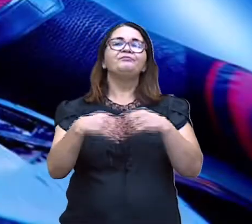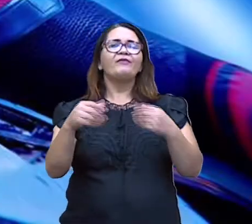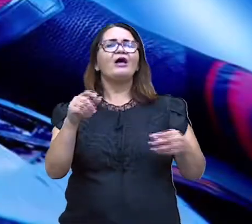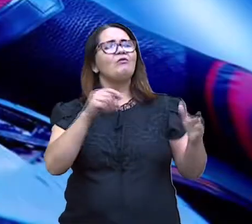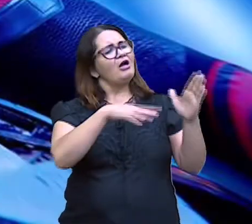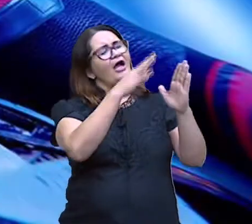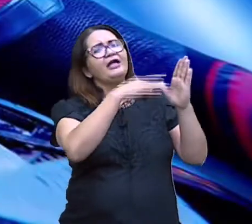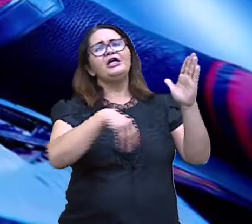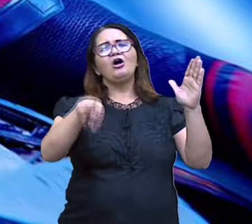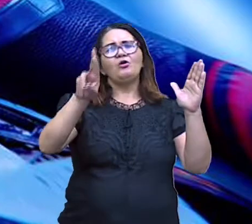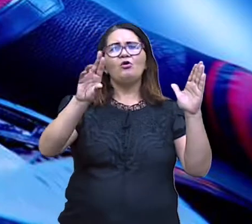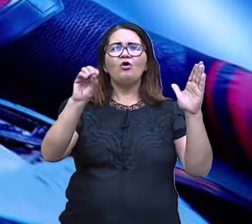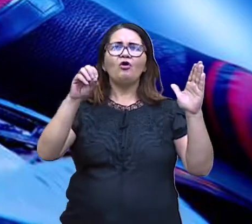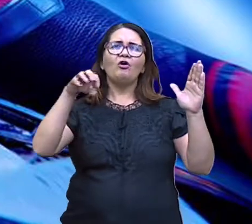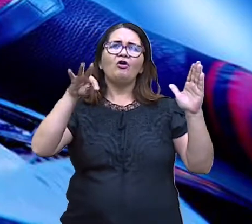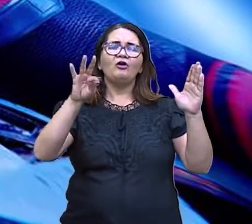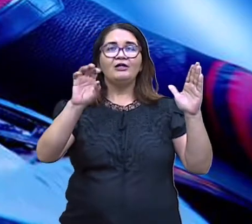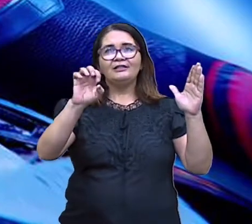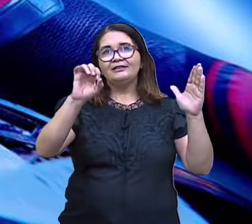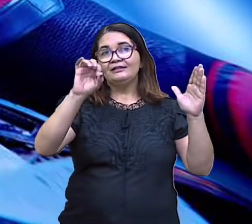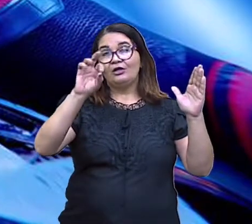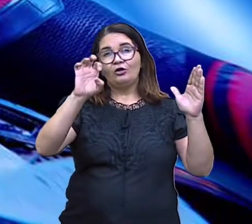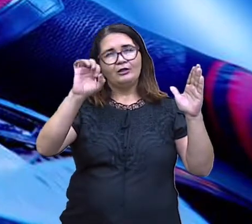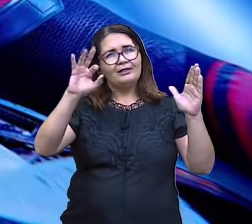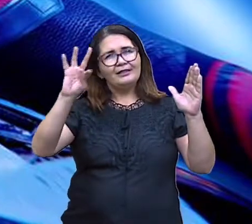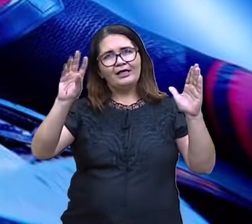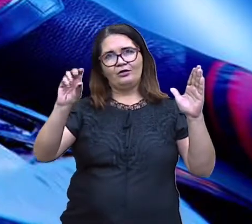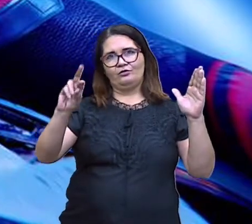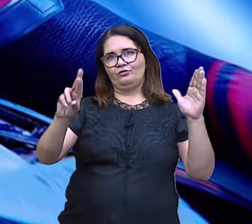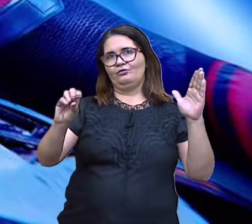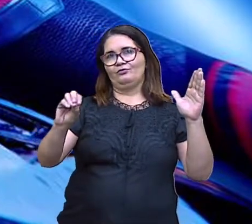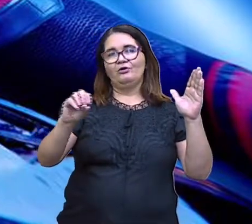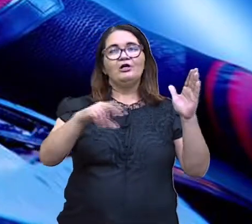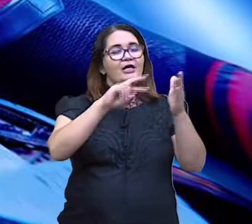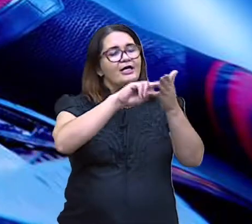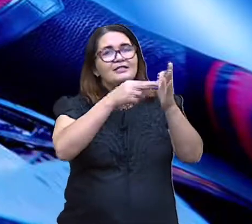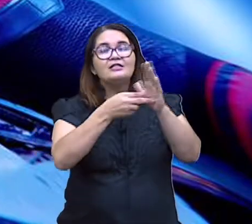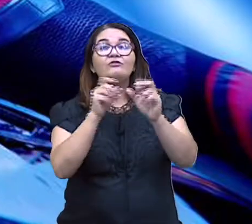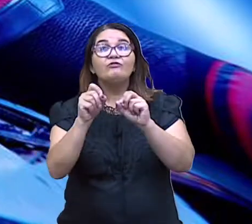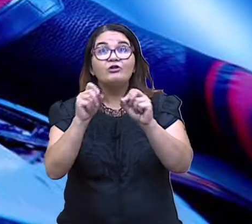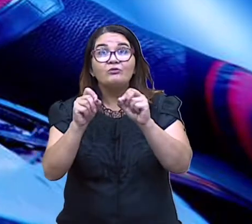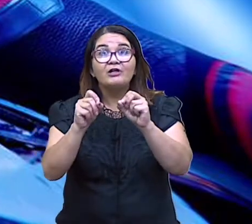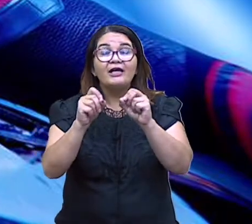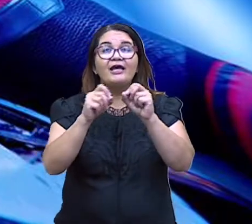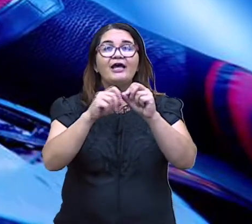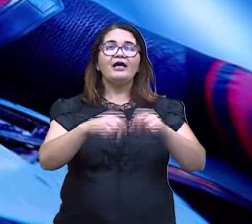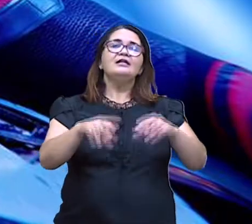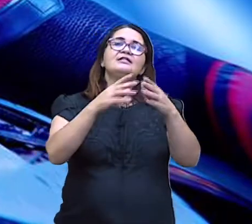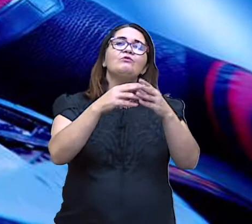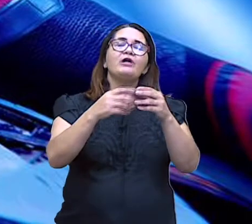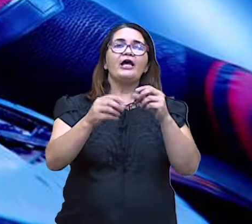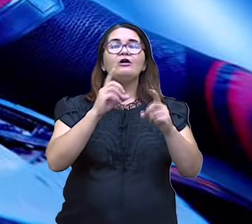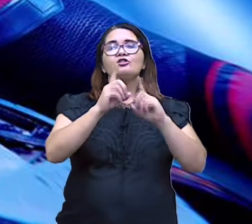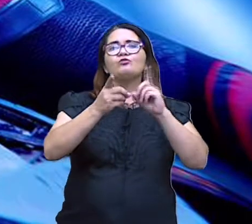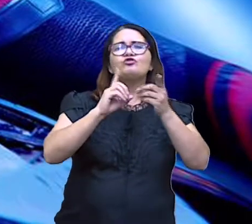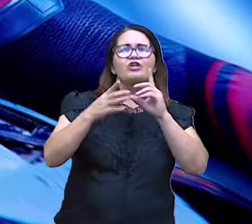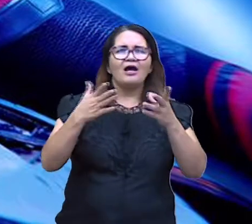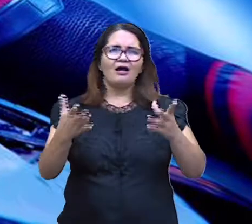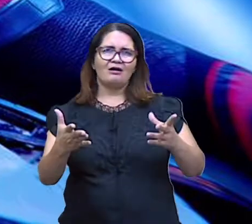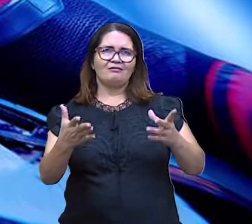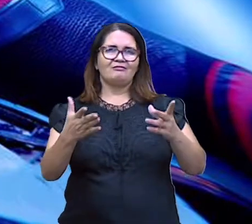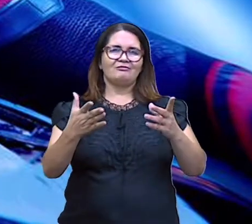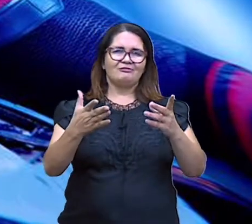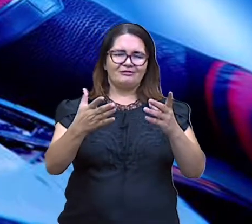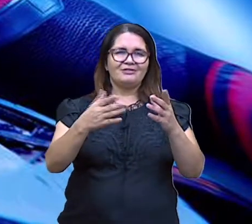um documento escrito que contém o quê? O enredo, os diálogos e as descrições